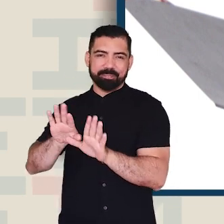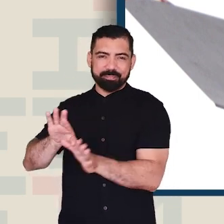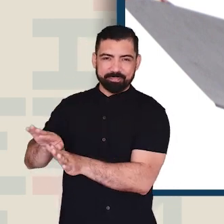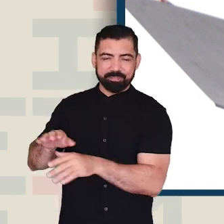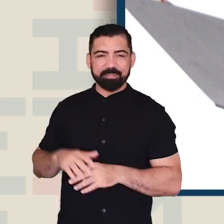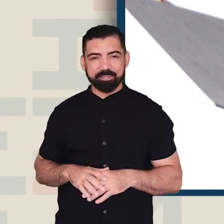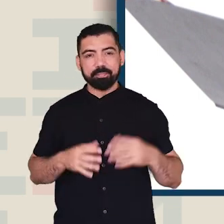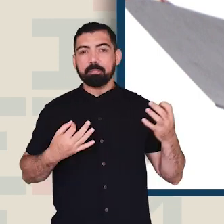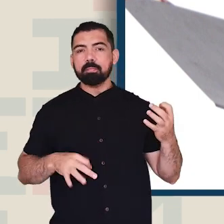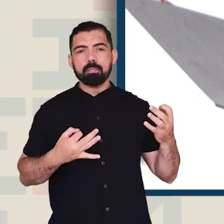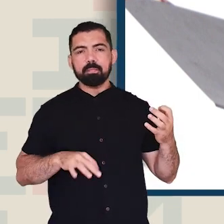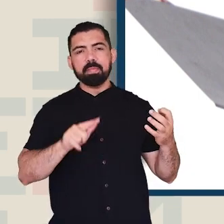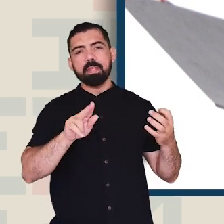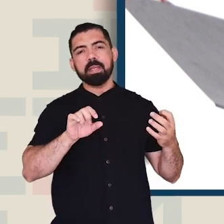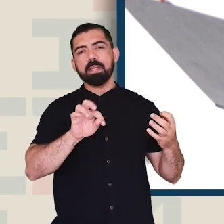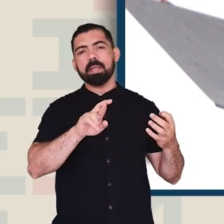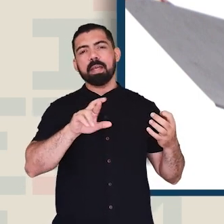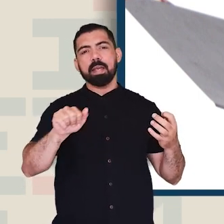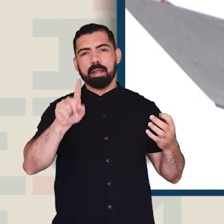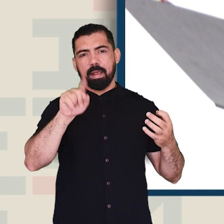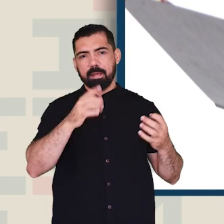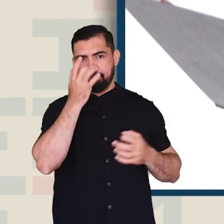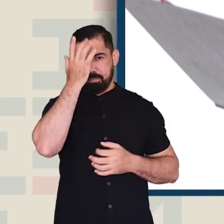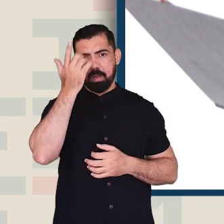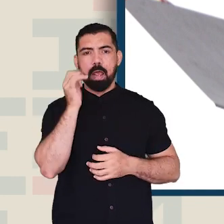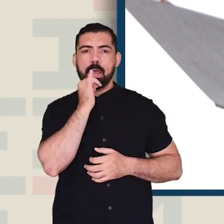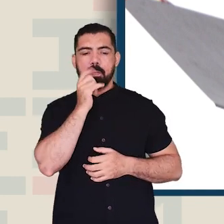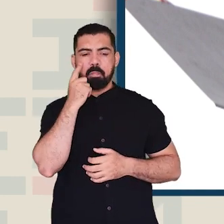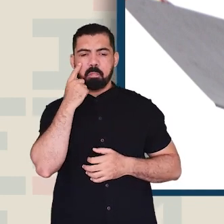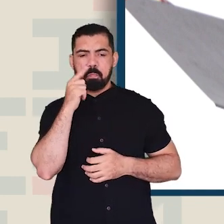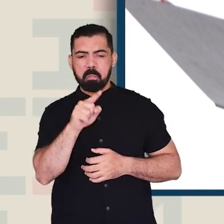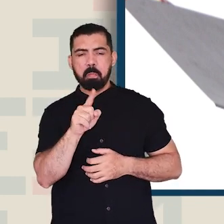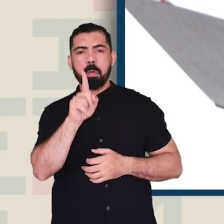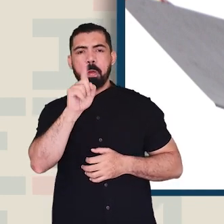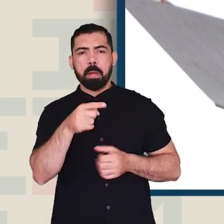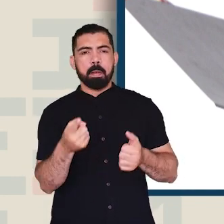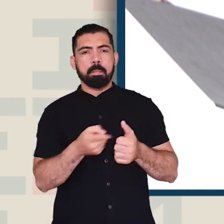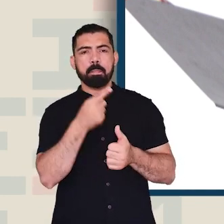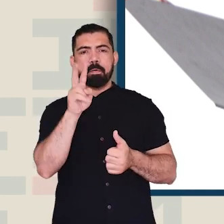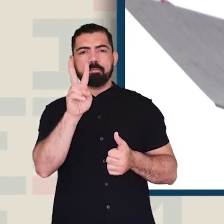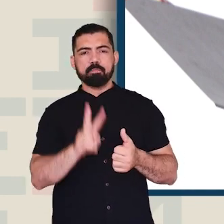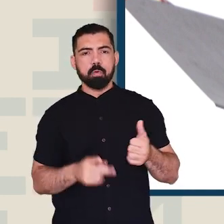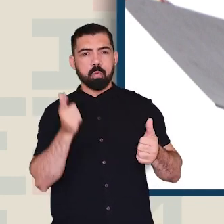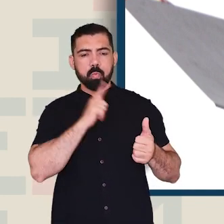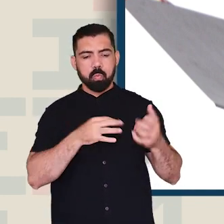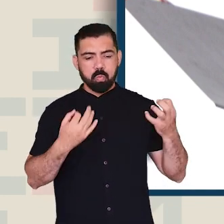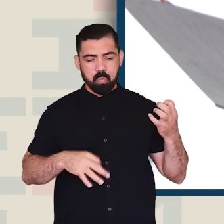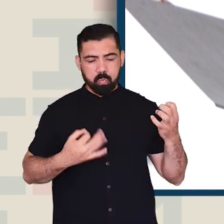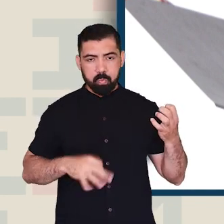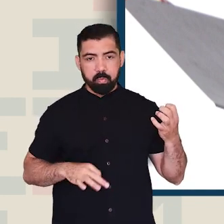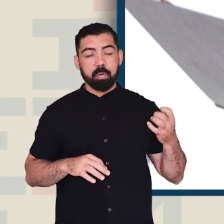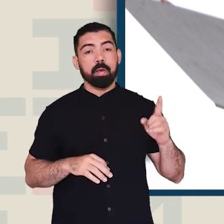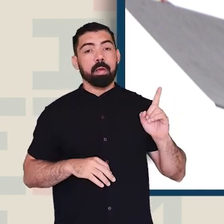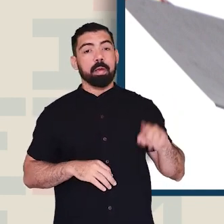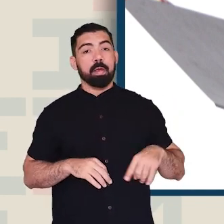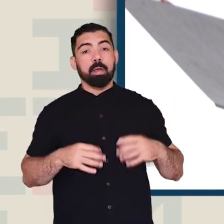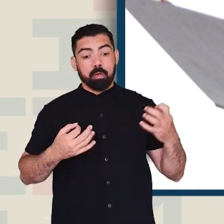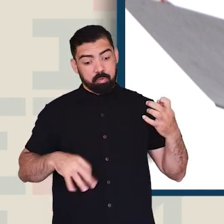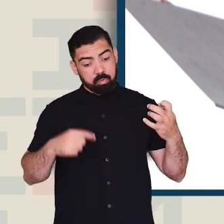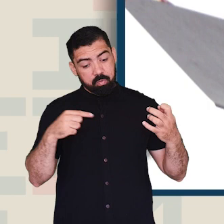A guitarra não é um instrumento tão fácil de você ler à primeira vista, como diz, leitura à primeira vista, né? É um instrumento transpositor, porque